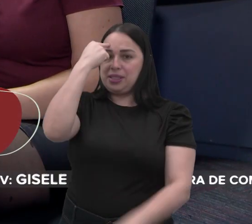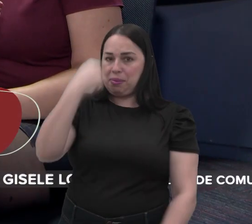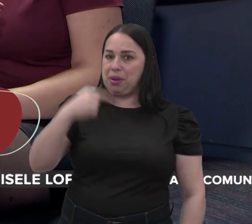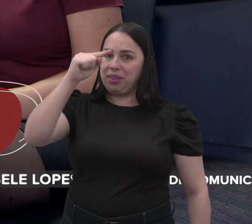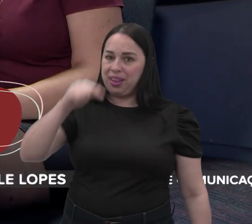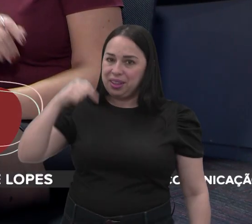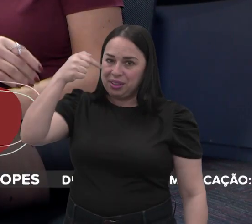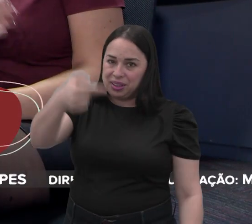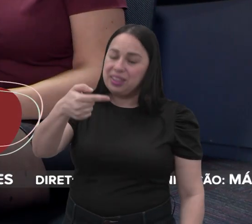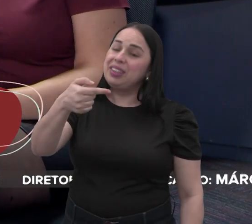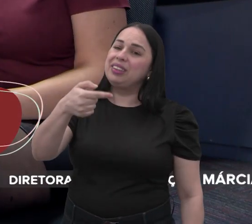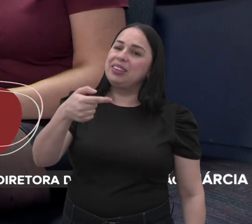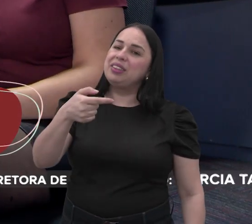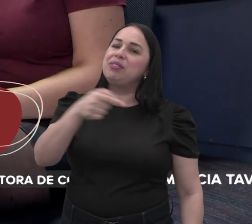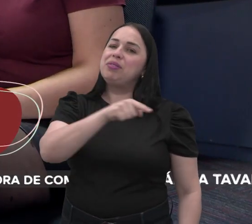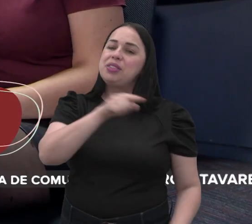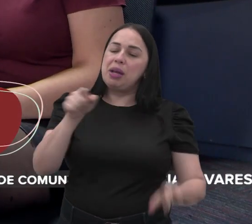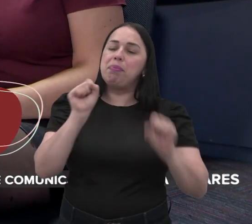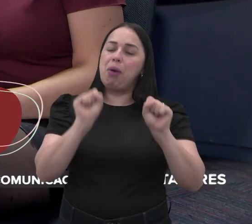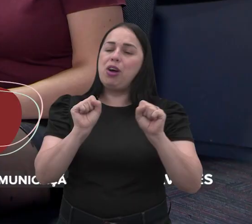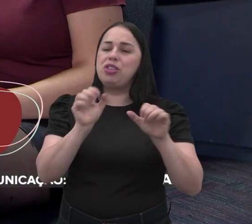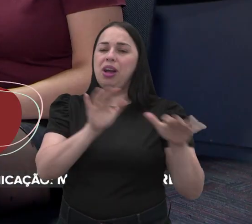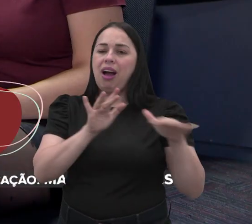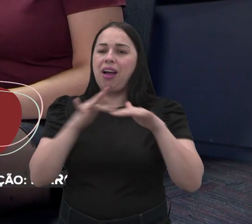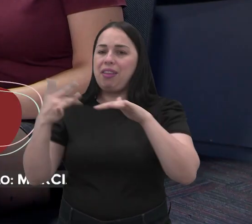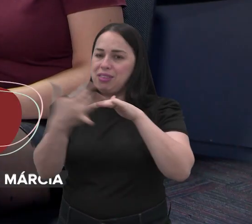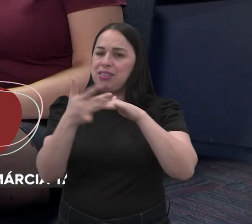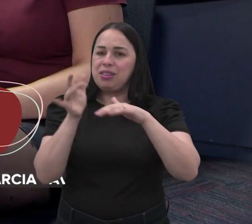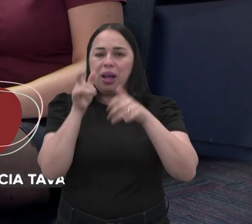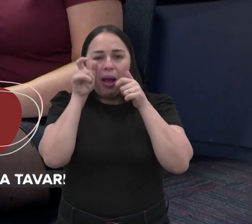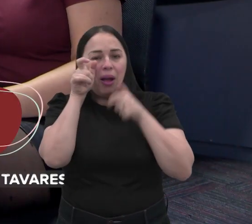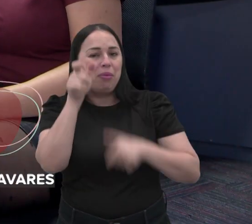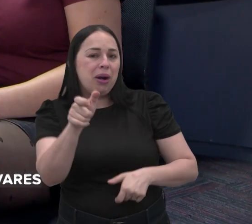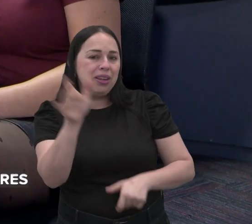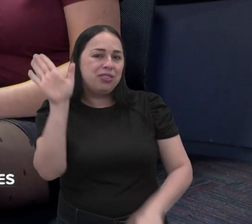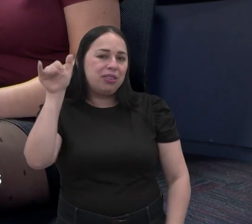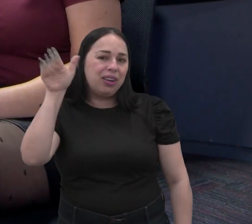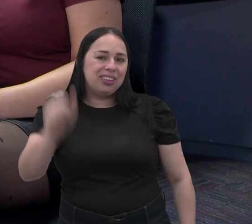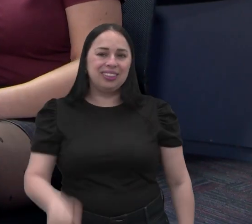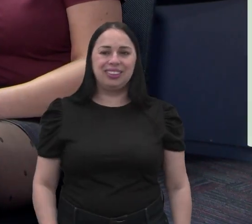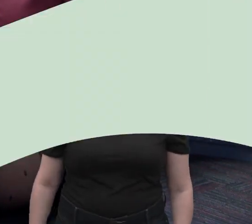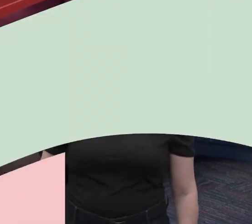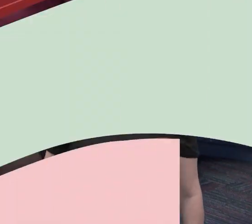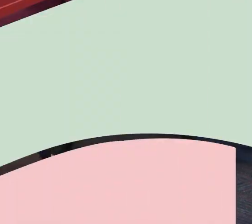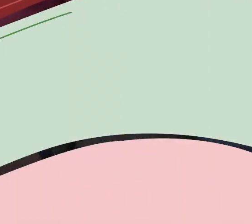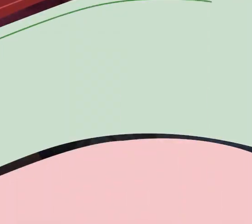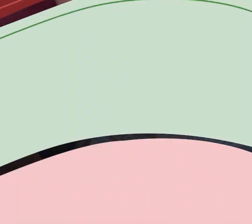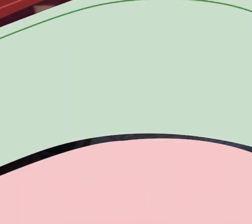no nosso próximo Entrevistas e até lá você nos acompanha em nossas redes sociais. Tchau, tchau.